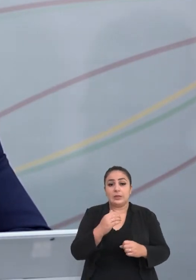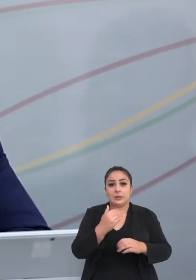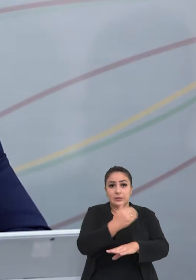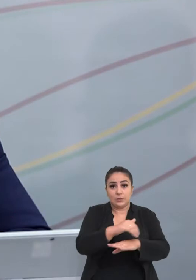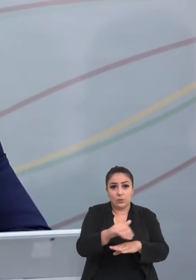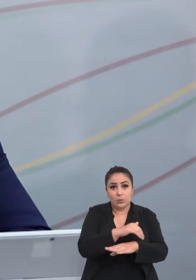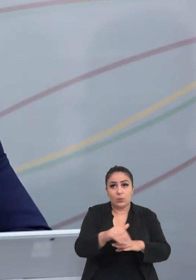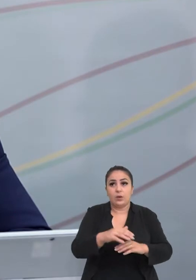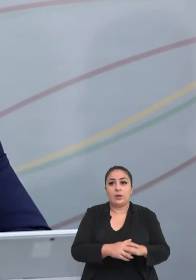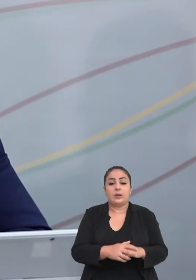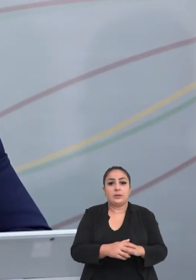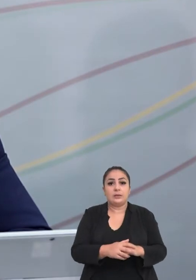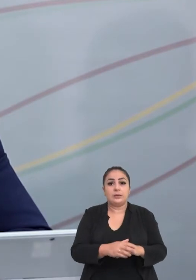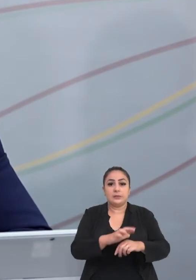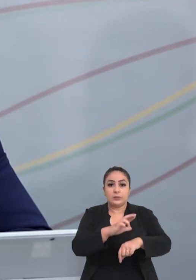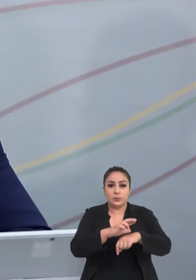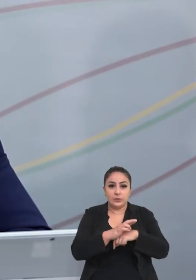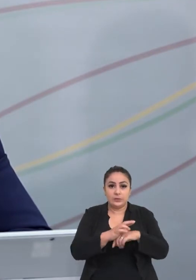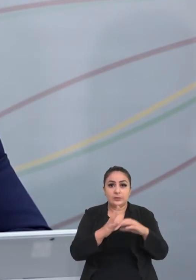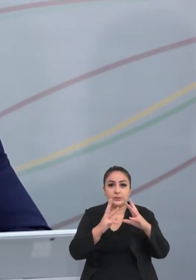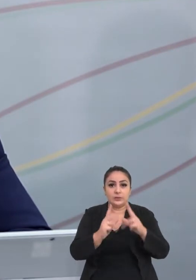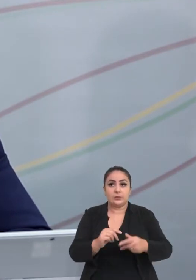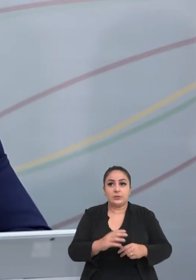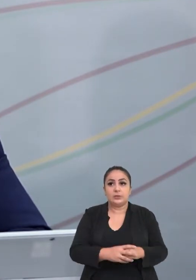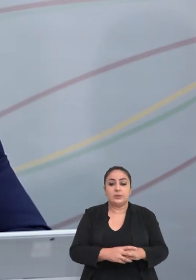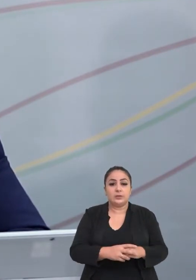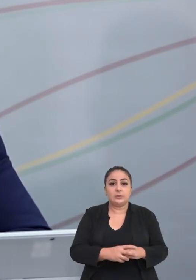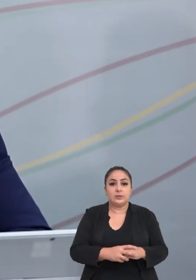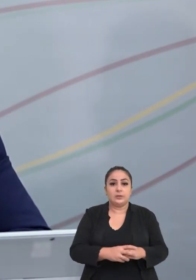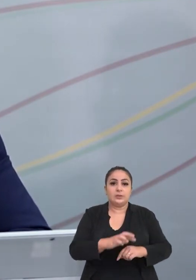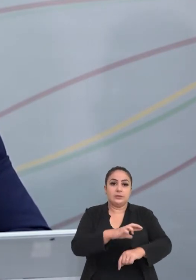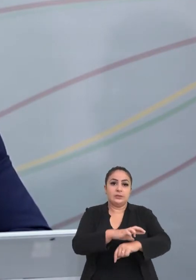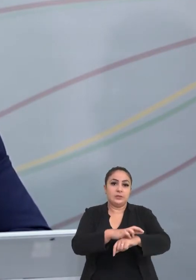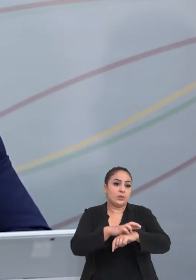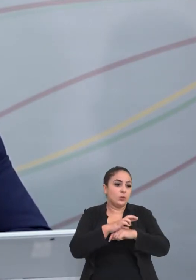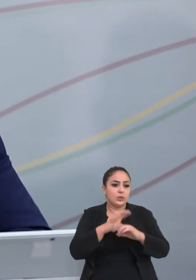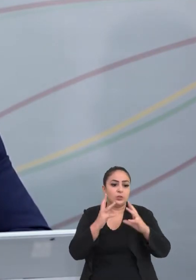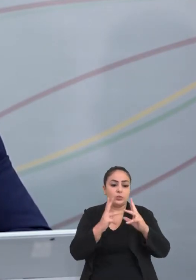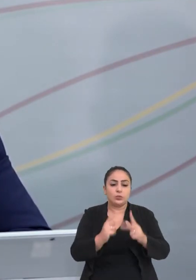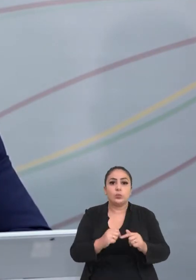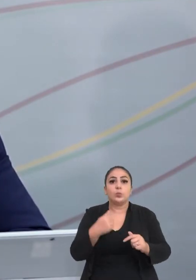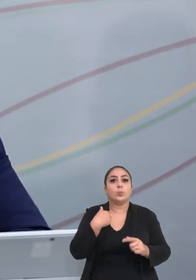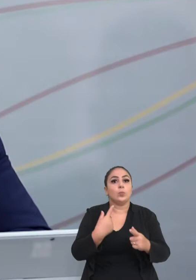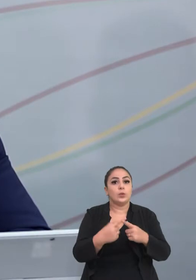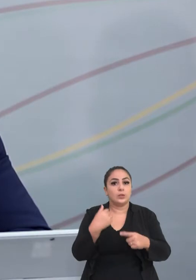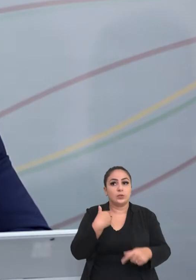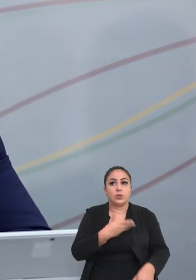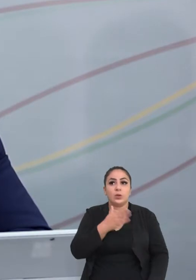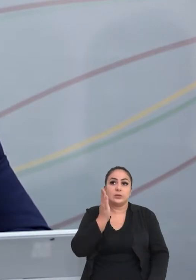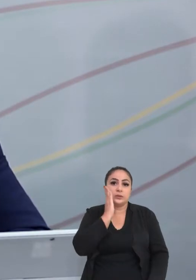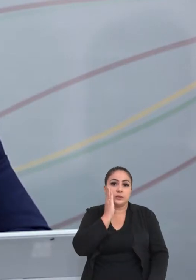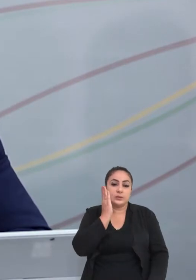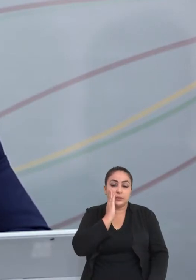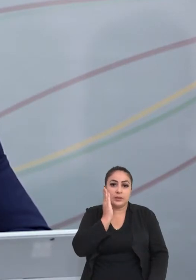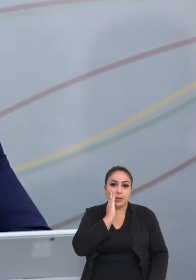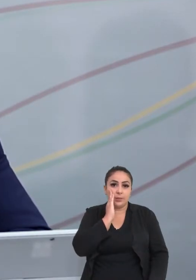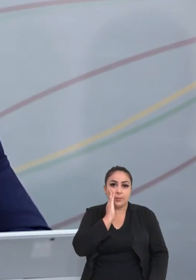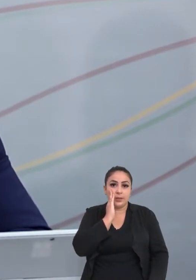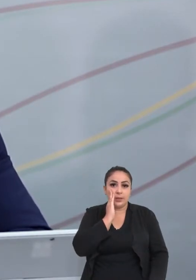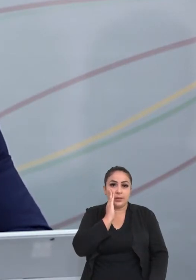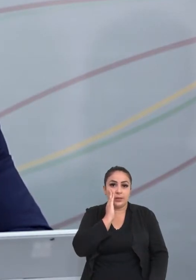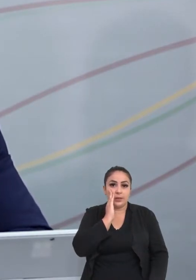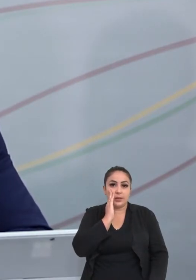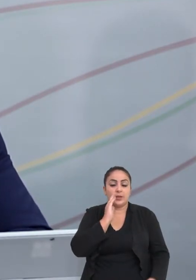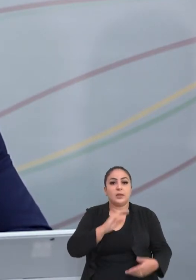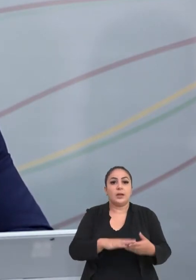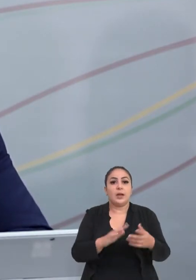viária, segurança patrimonial, né, segurança pública, inclusive porque sabemos, na maior parte das